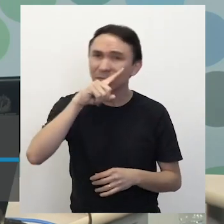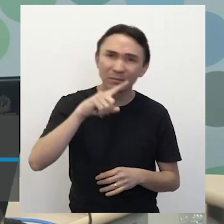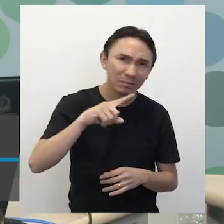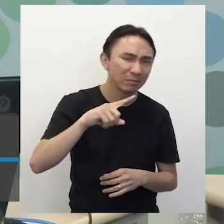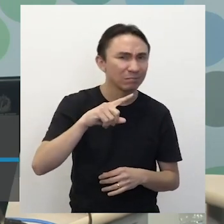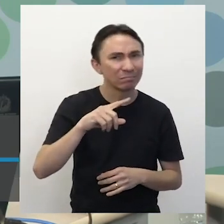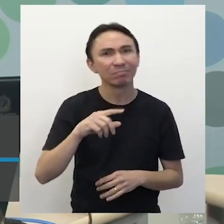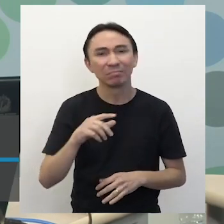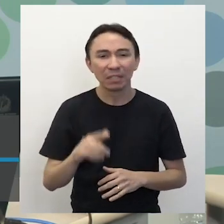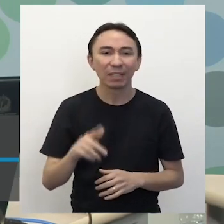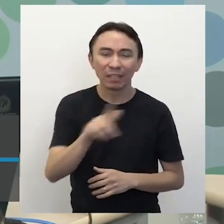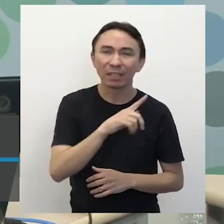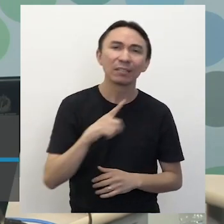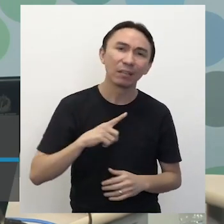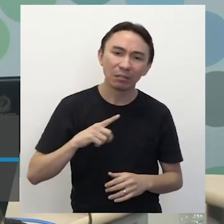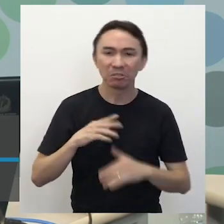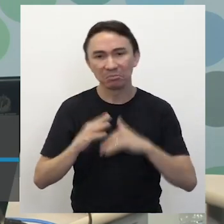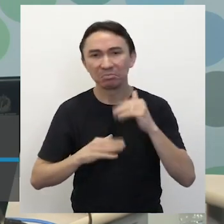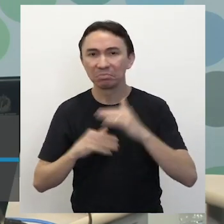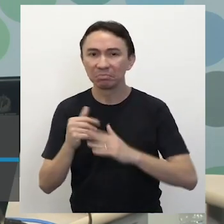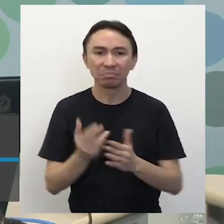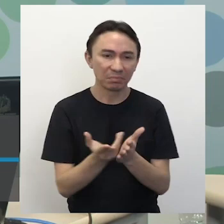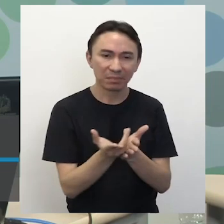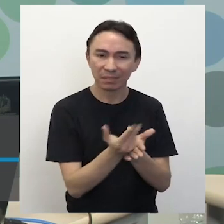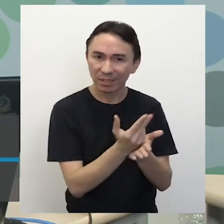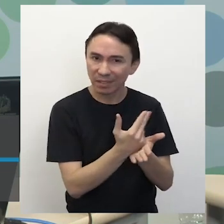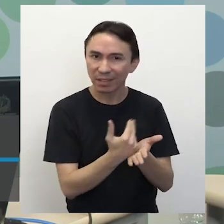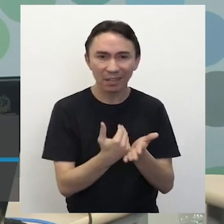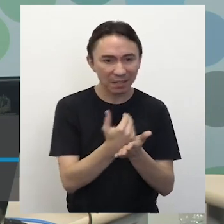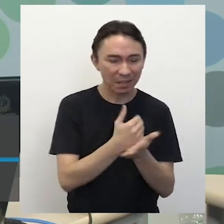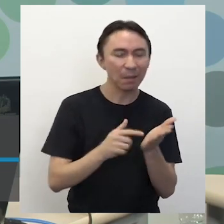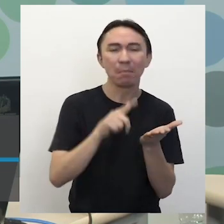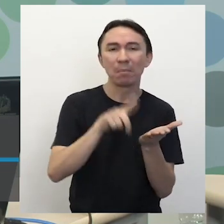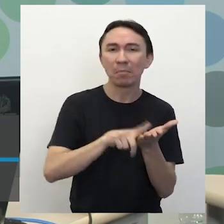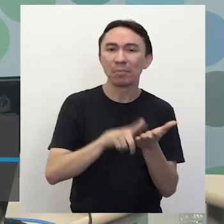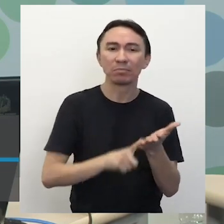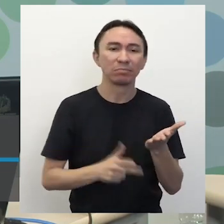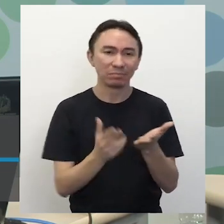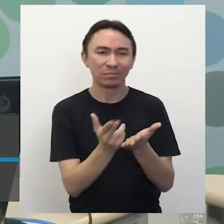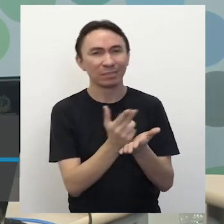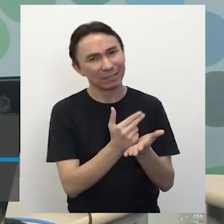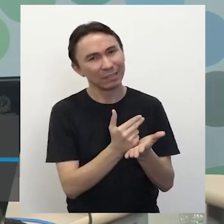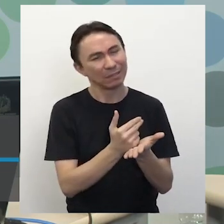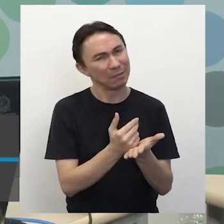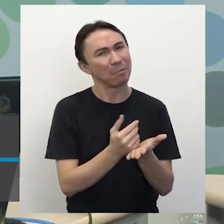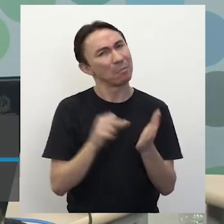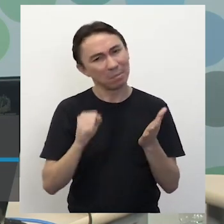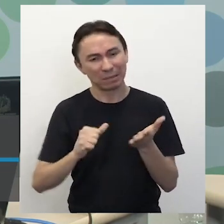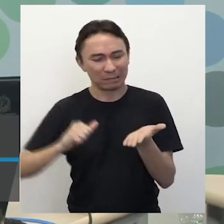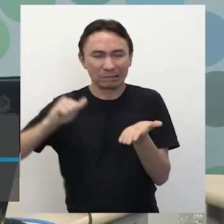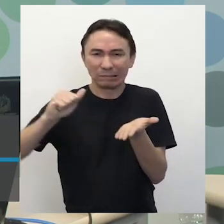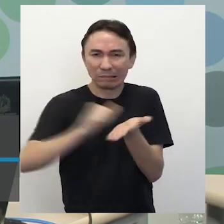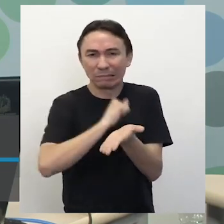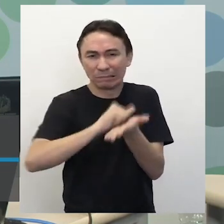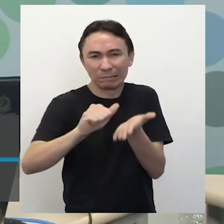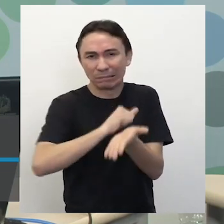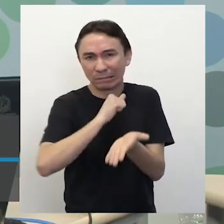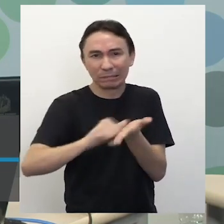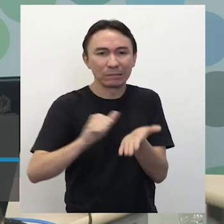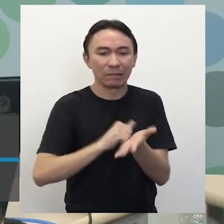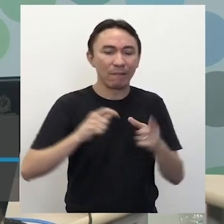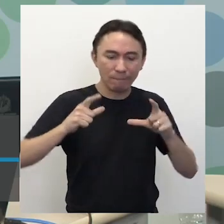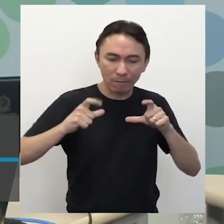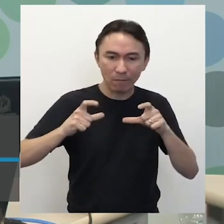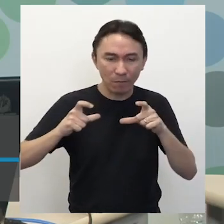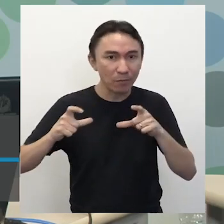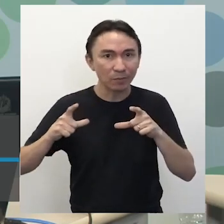ali de desenhista, ela desenha numa folha de papel e tal. Ela deve ter apagado muitas vezes, tira a foto e com um programa ali de